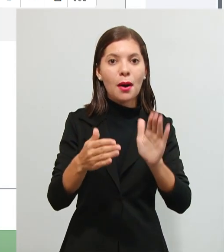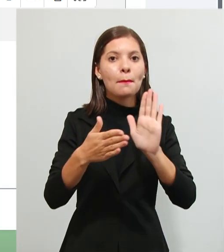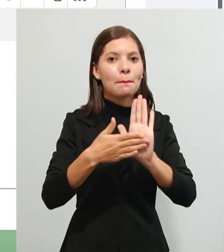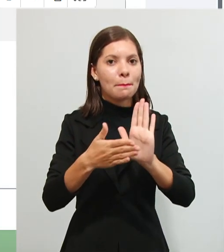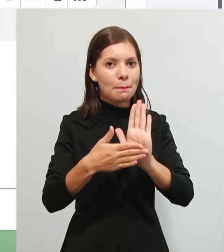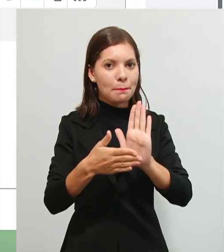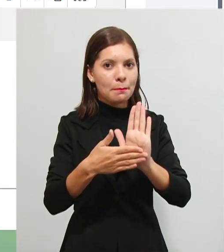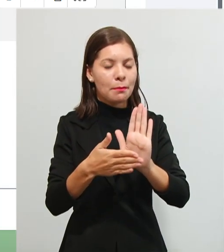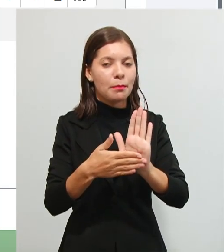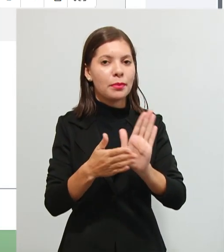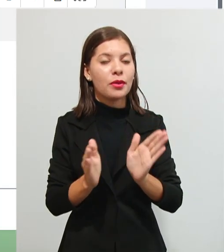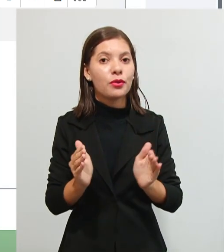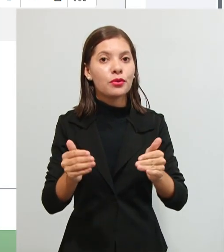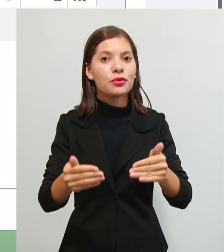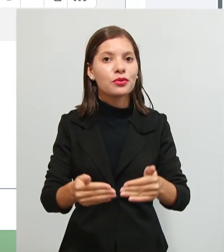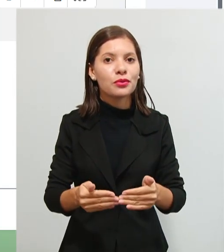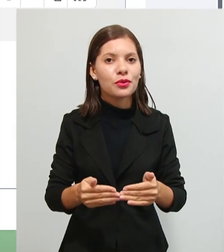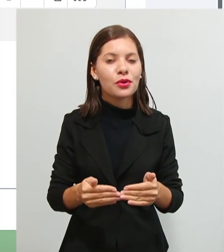vai ser